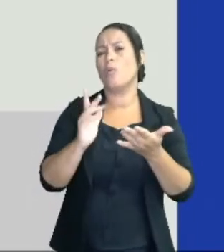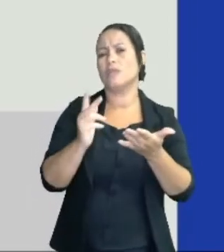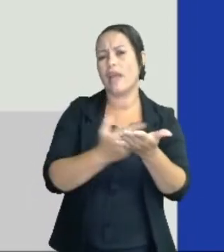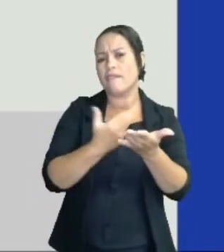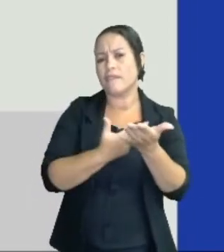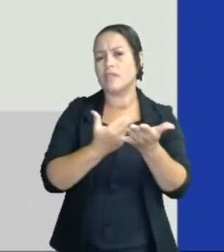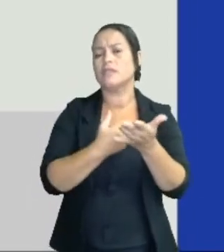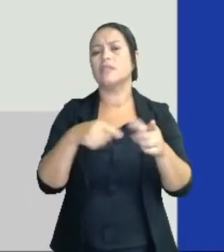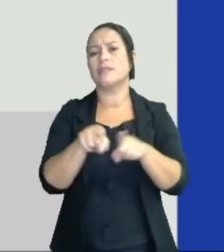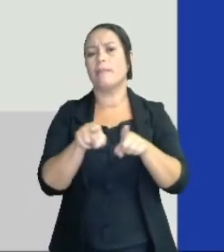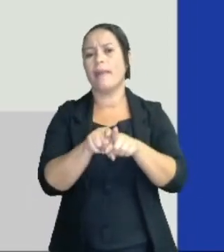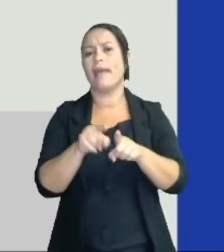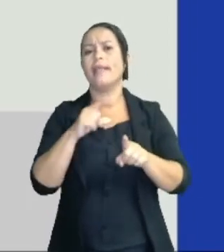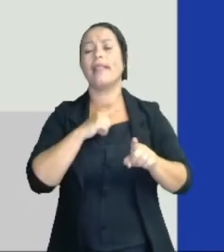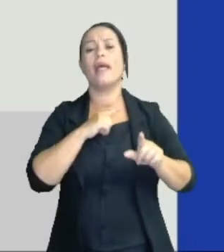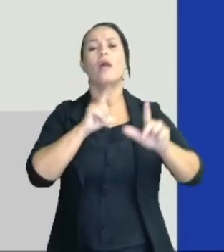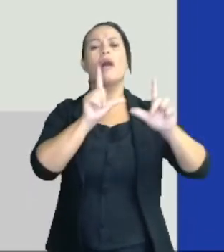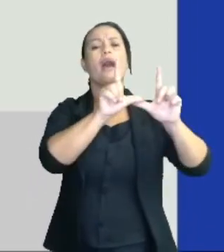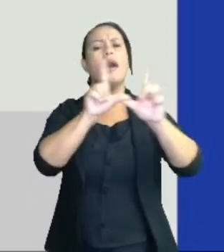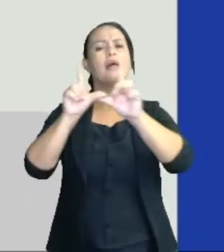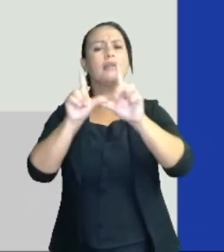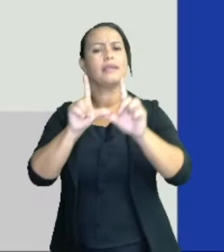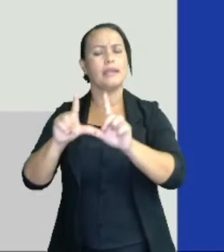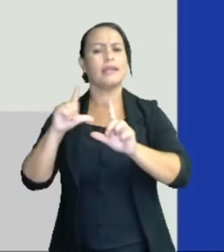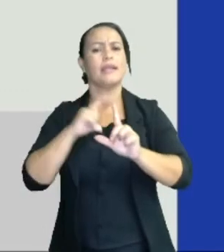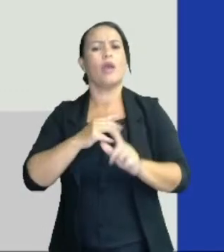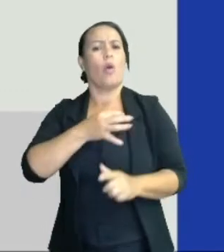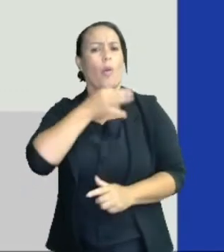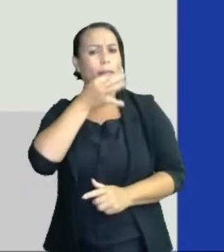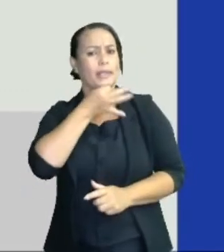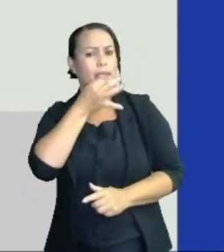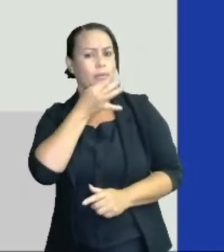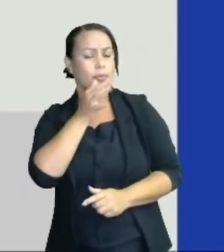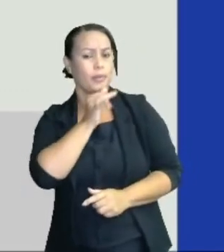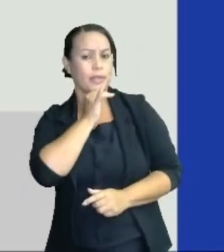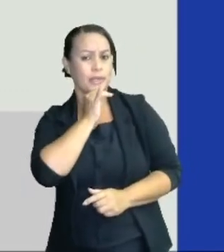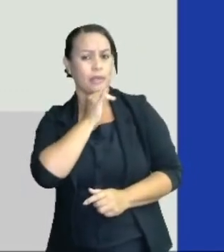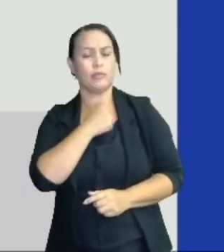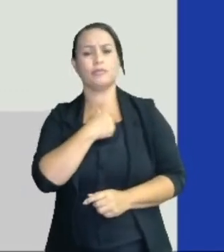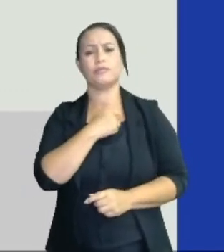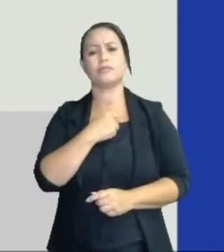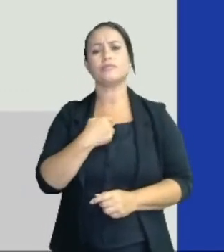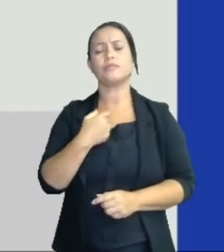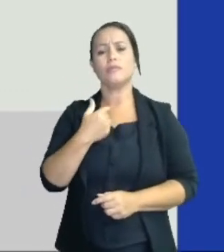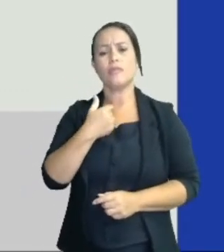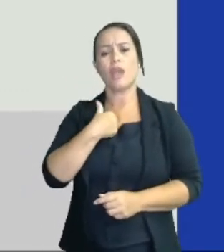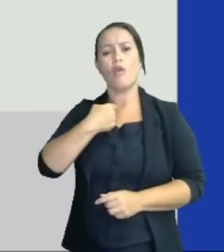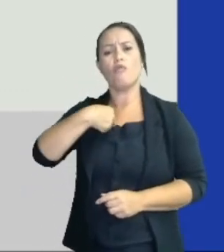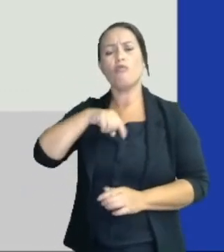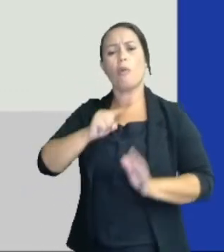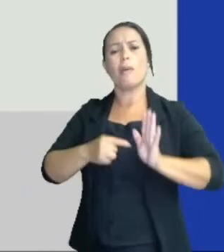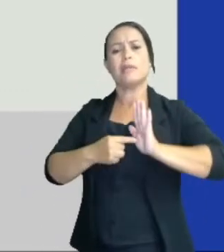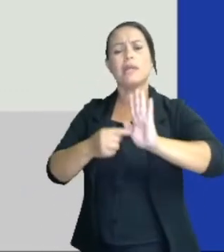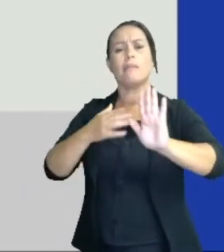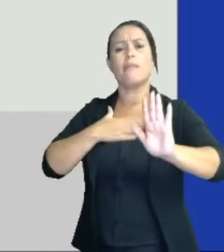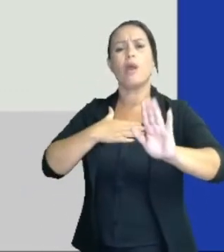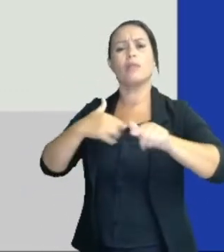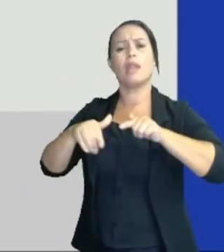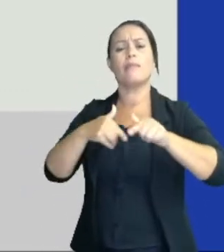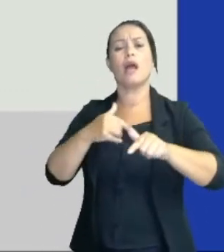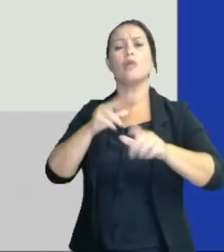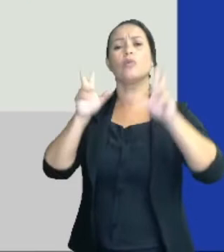gente encontra. Essa tirinha, ela está fazendo uma crítica. Ó, vou apresentar meu trabalho sobre